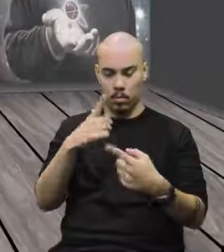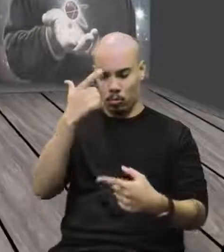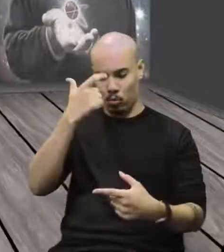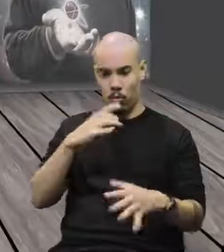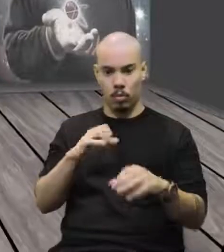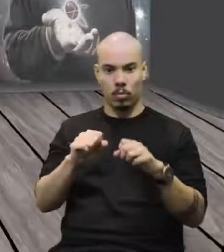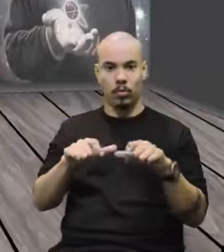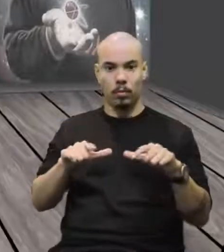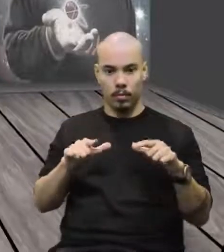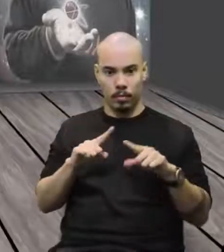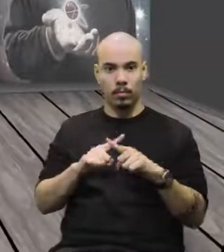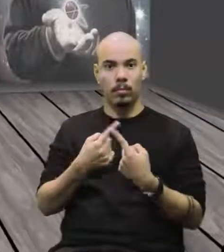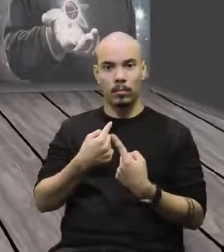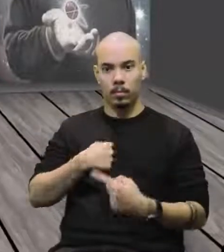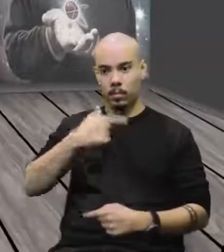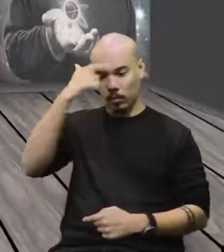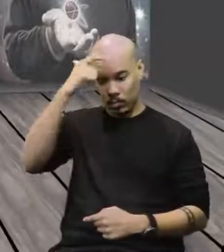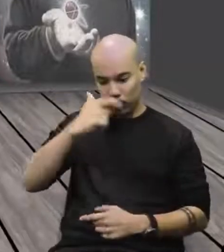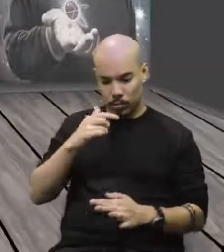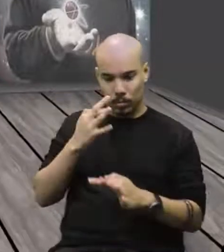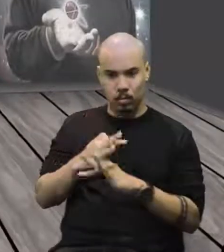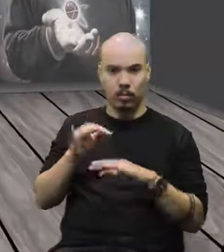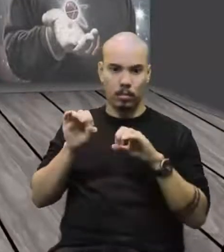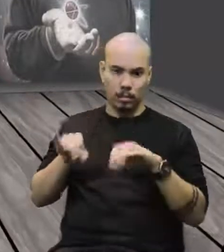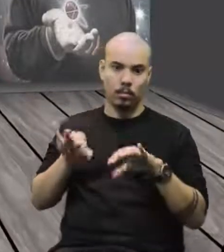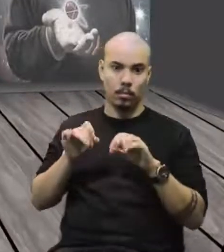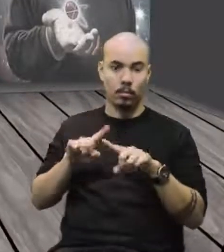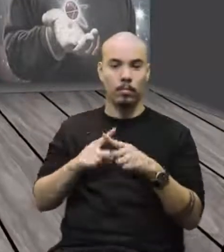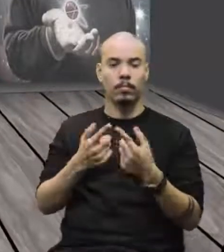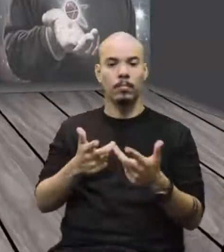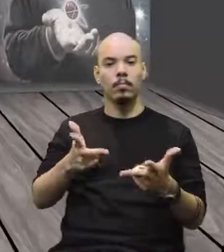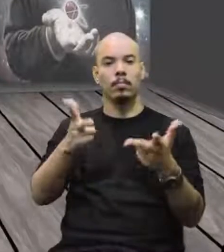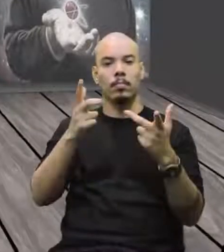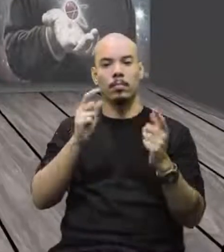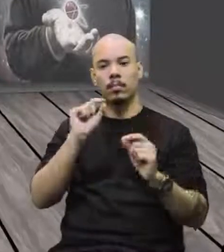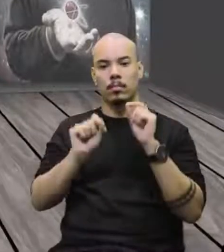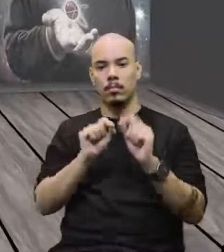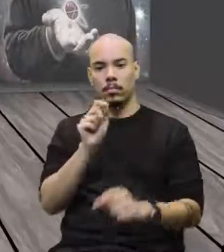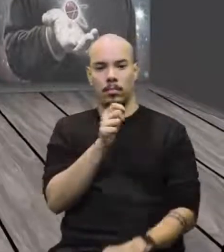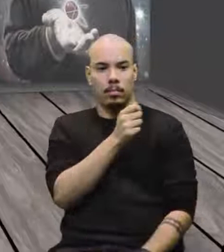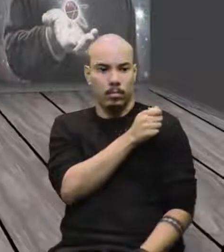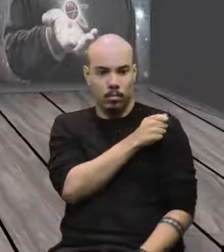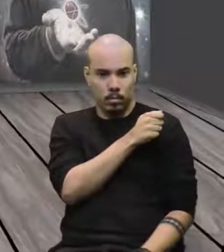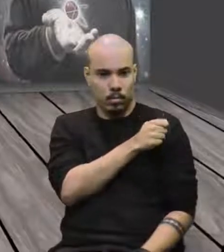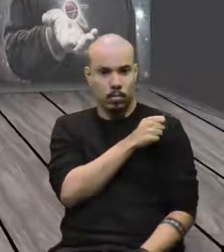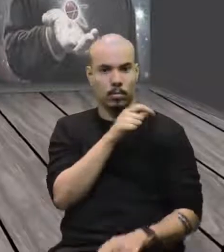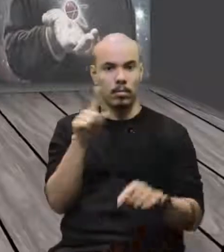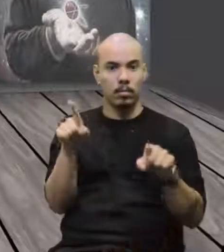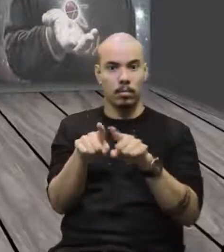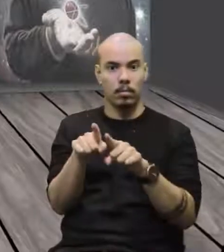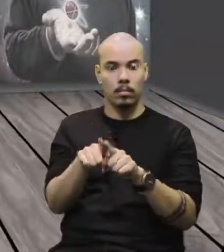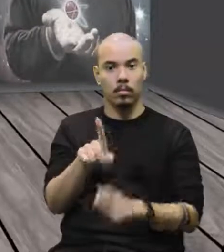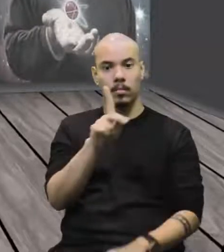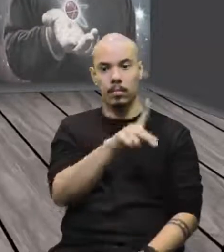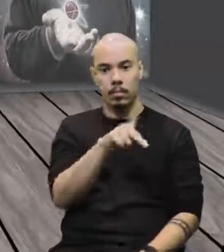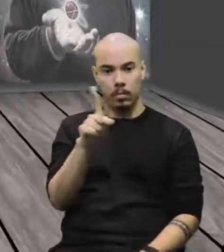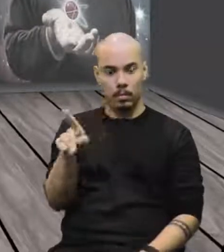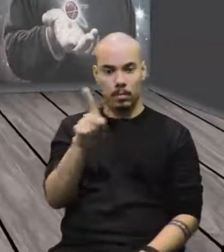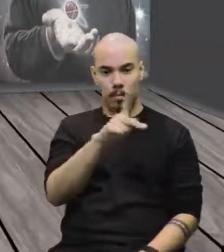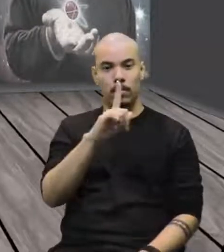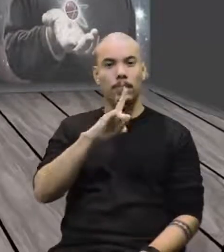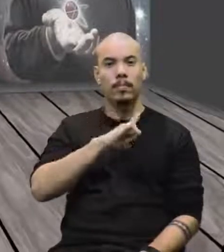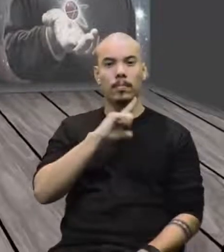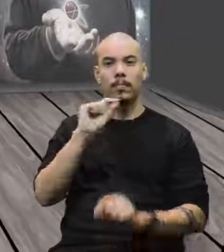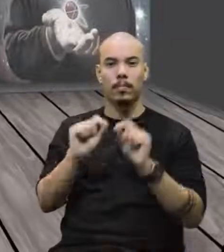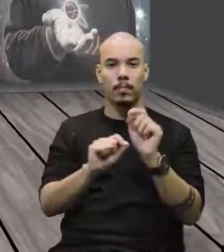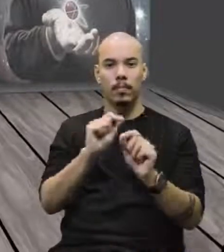eu dou aula de física. Então, o que acontece? Eu percebo que o aluno, e até o professor mesmo, ele tem aquela tendência de